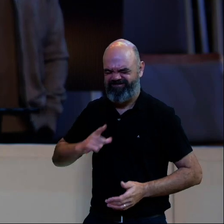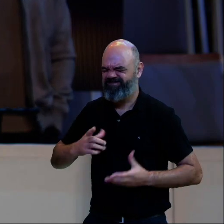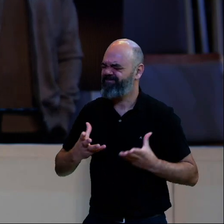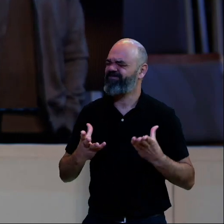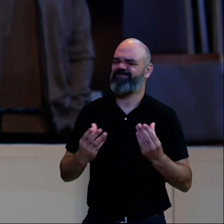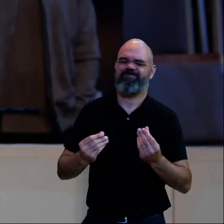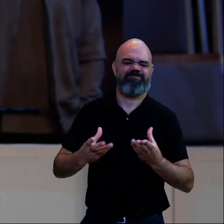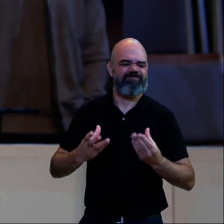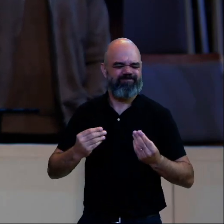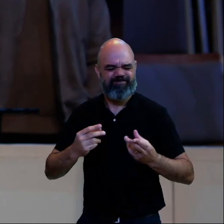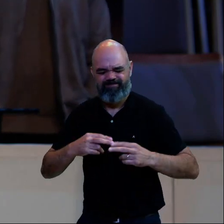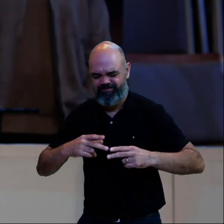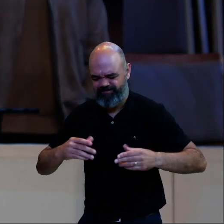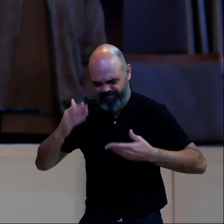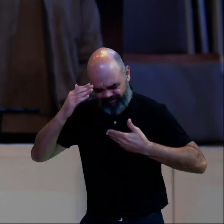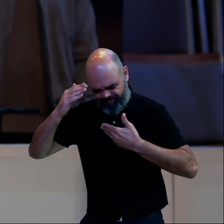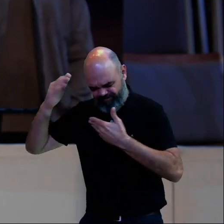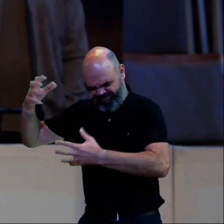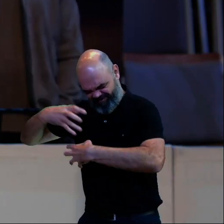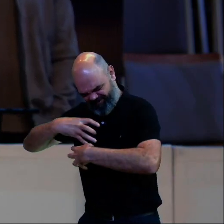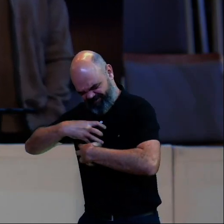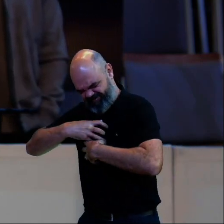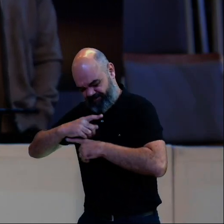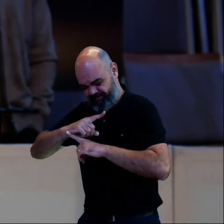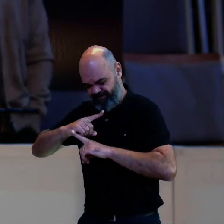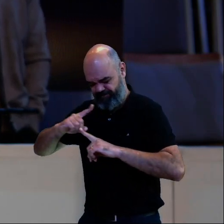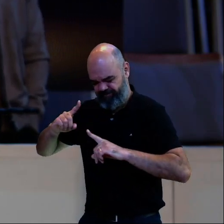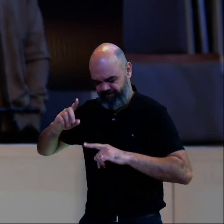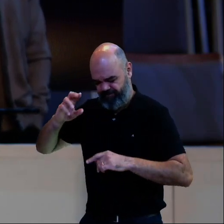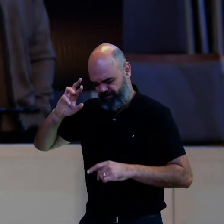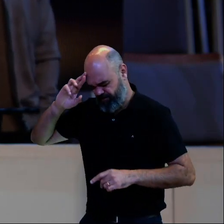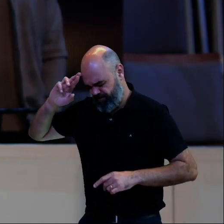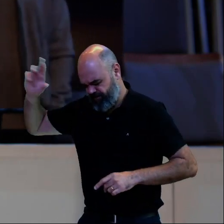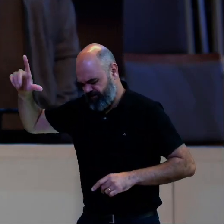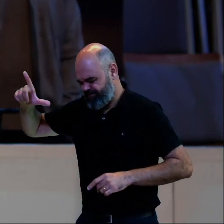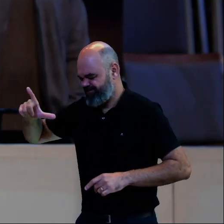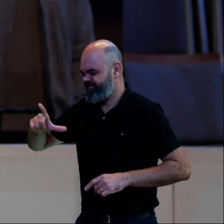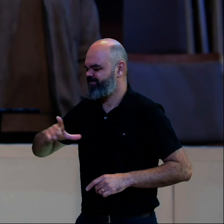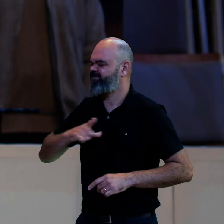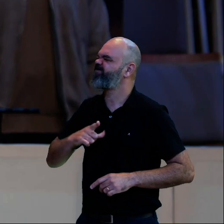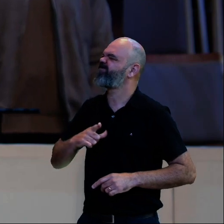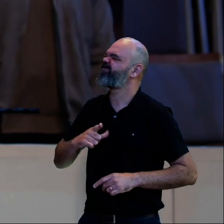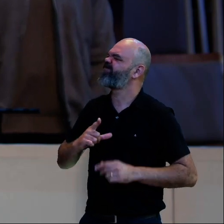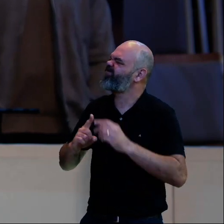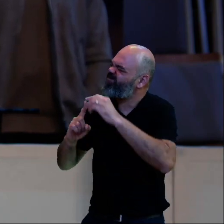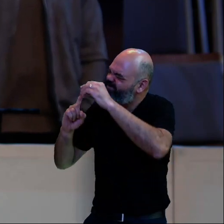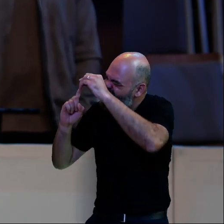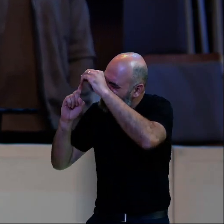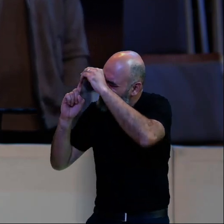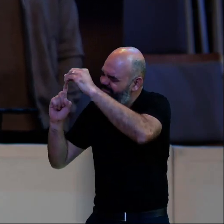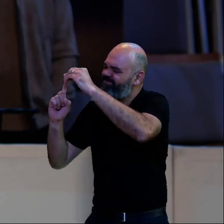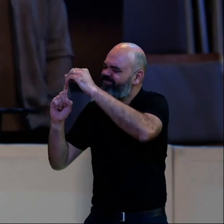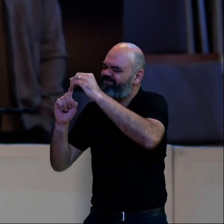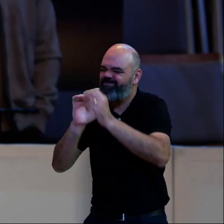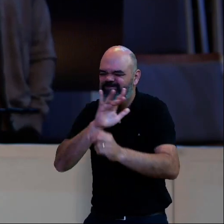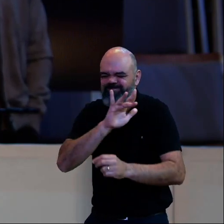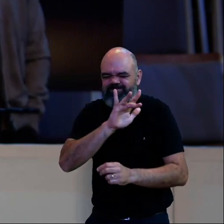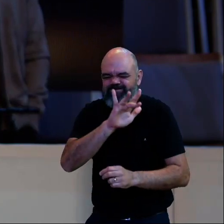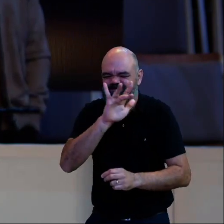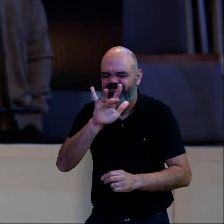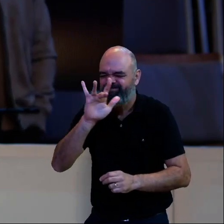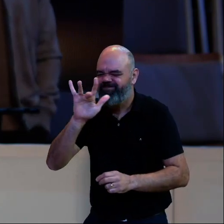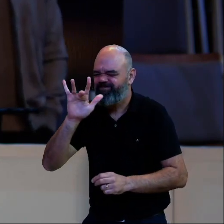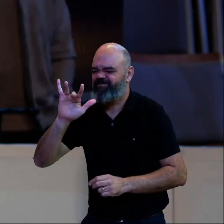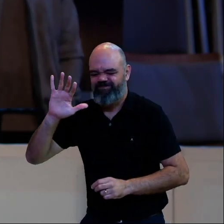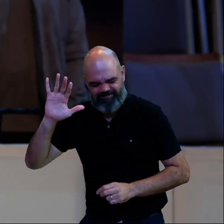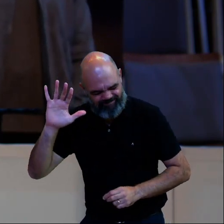e sentir. Mas aquilo que o Senhor tem de forma singular com cada um, que também possa acontecer